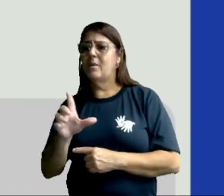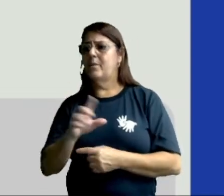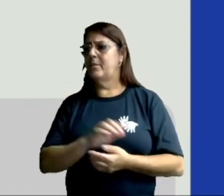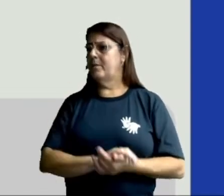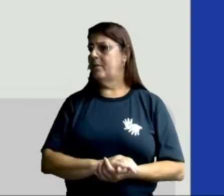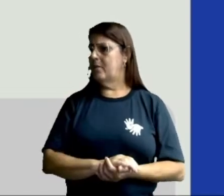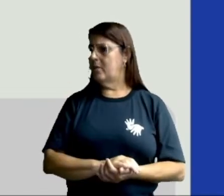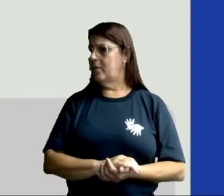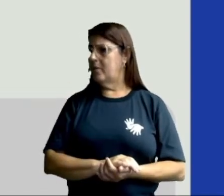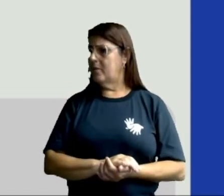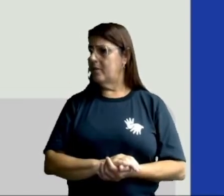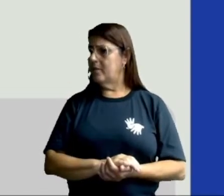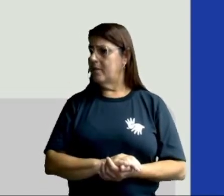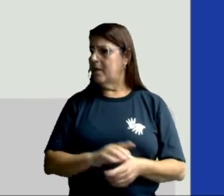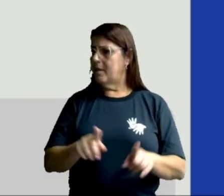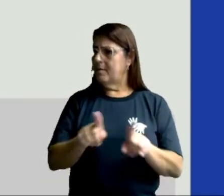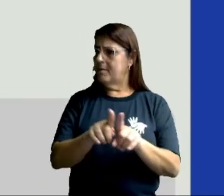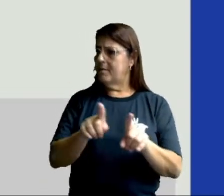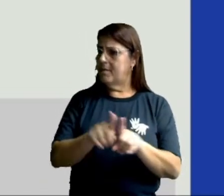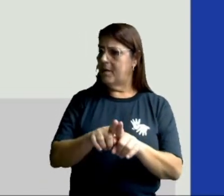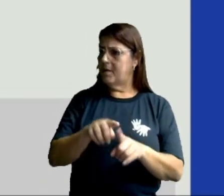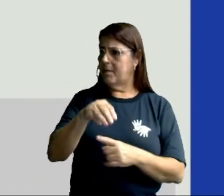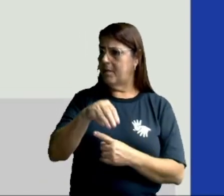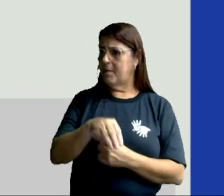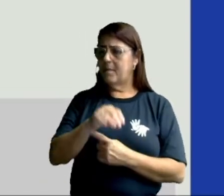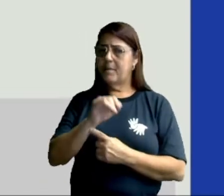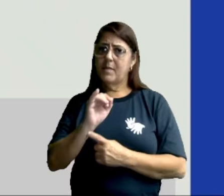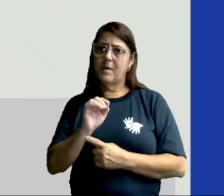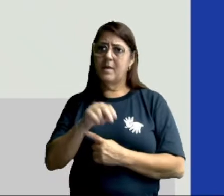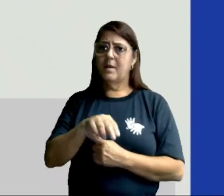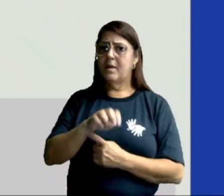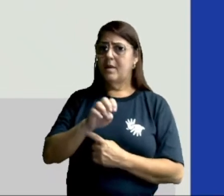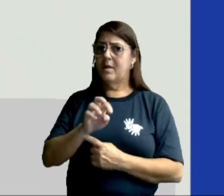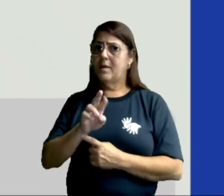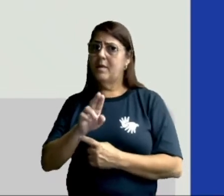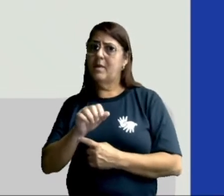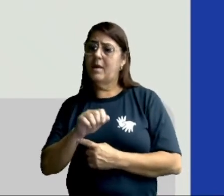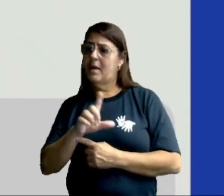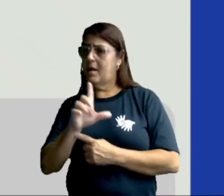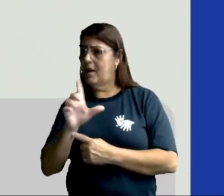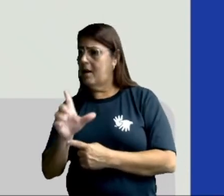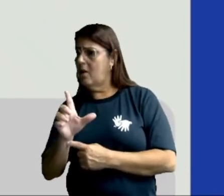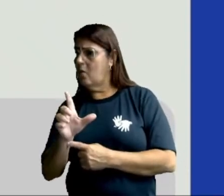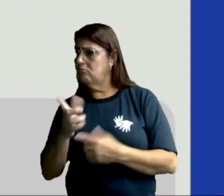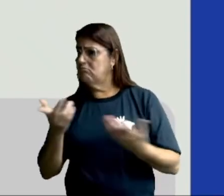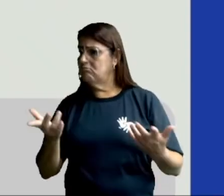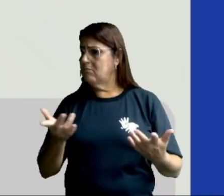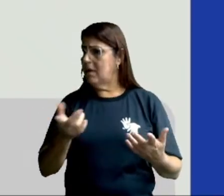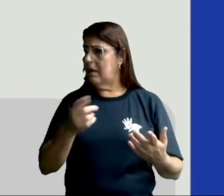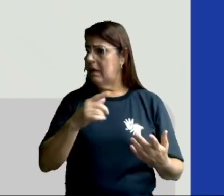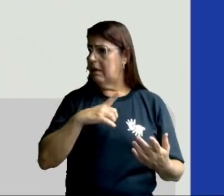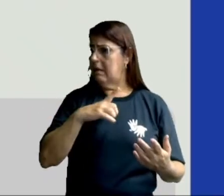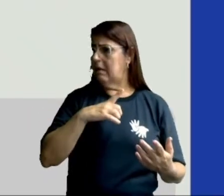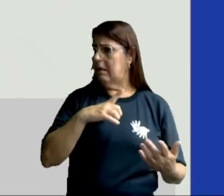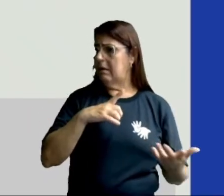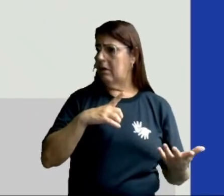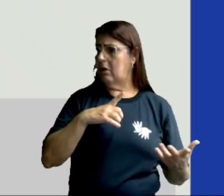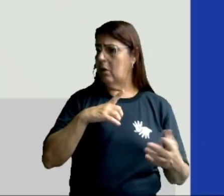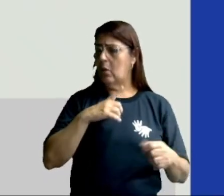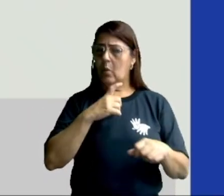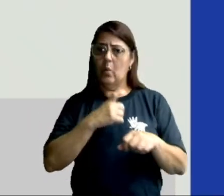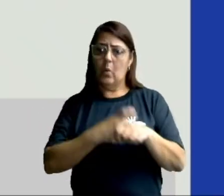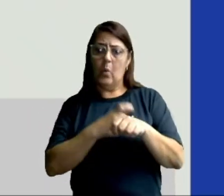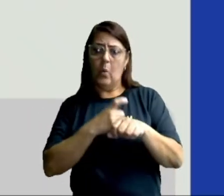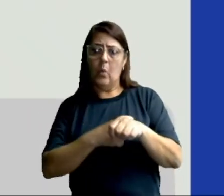ovelhinha. E aqui nós temos um outro exemplo de um objeto, né, um material que foi produzido a partir